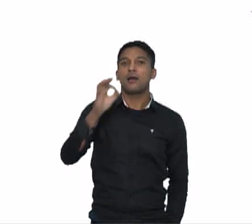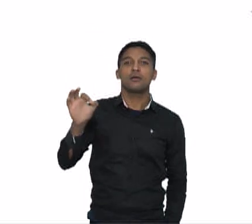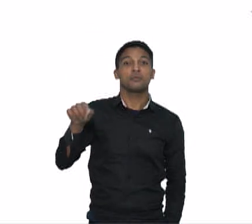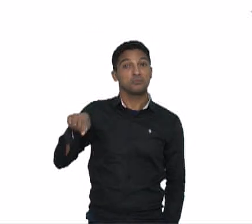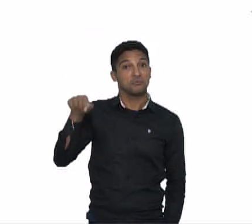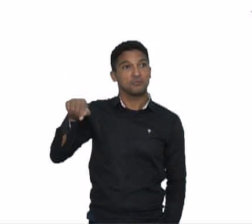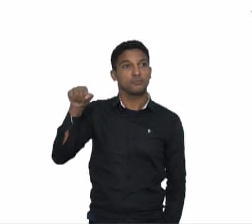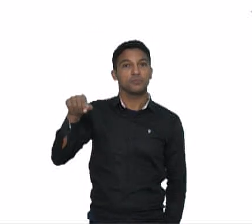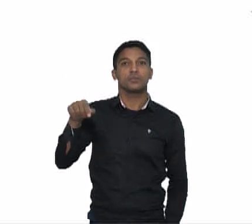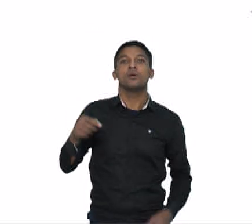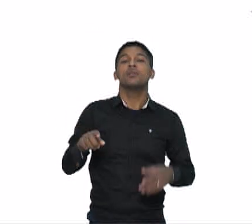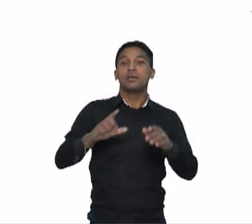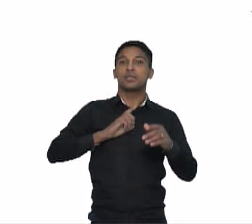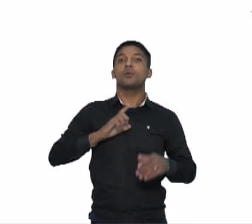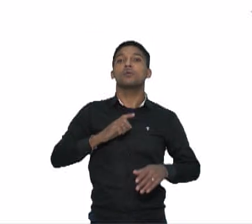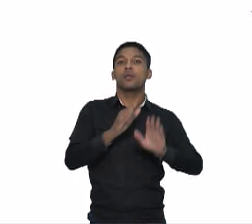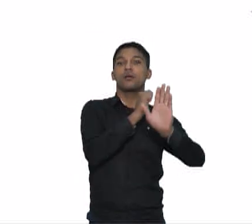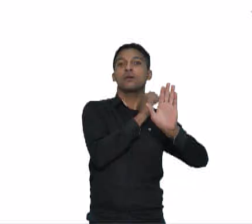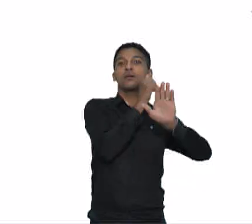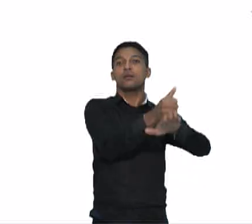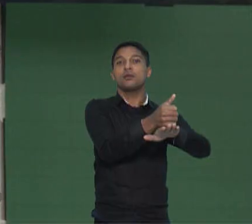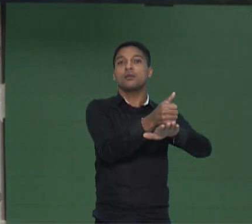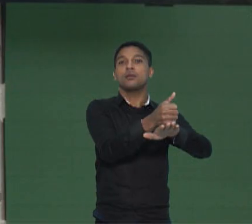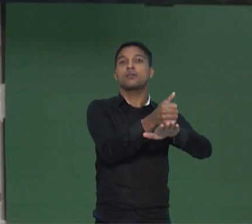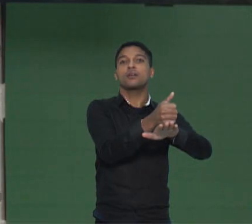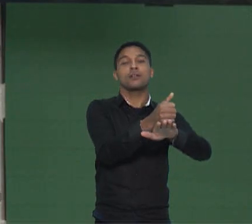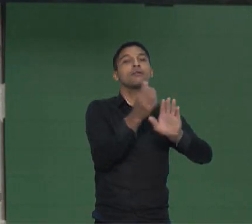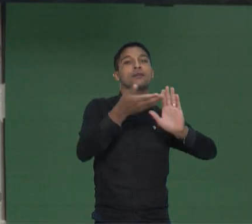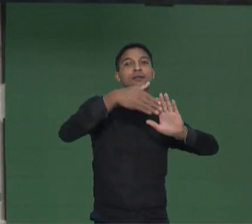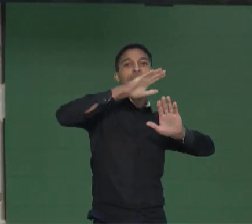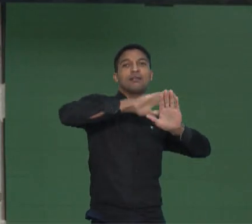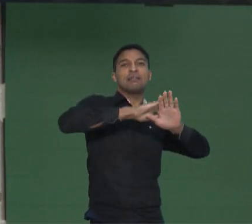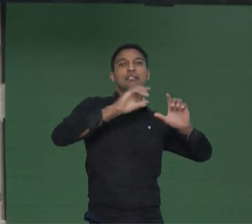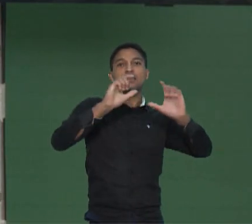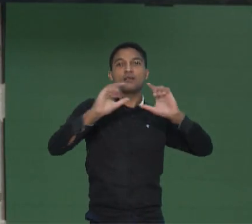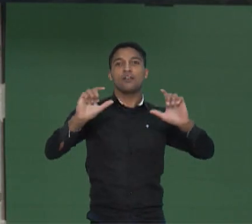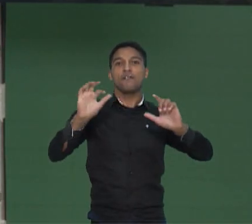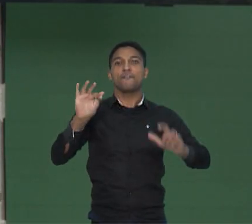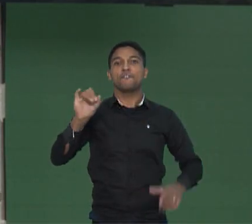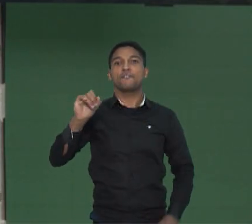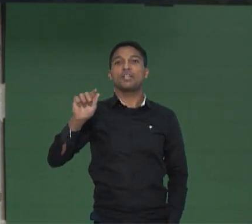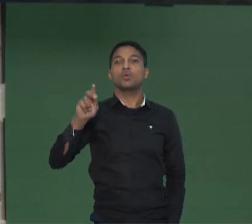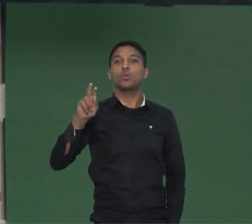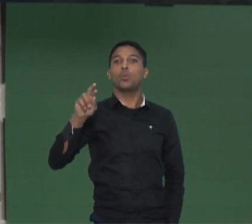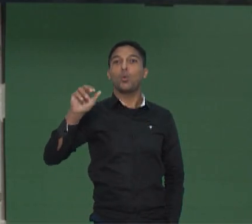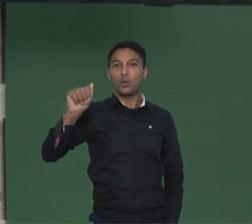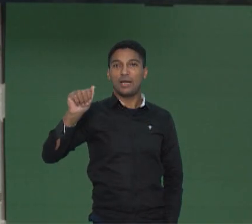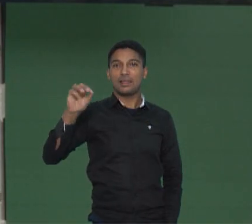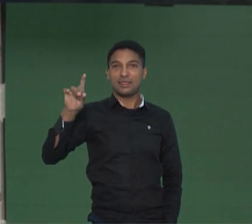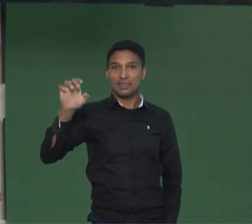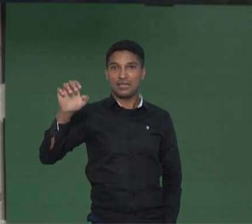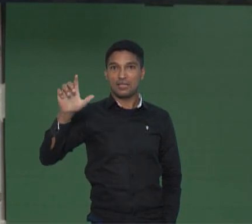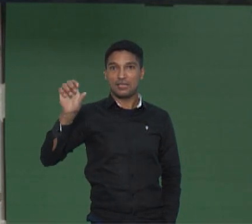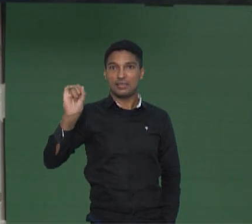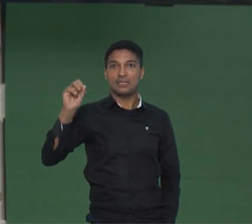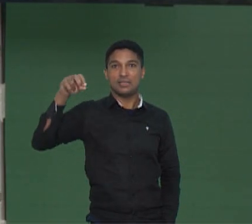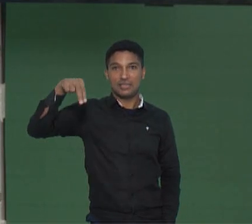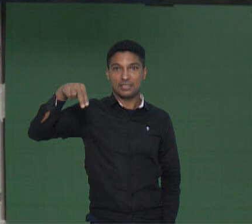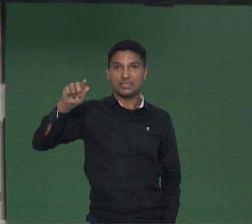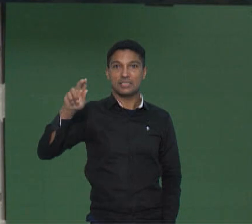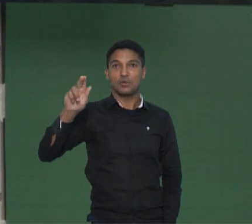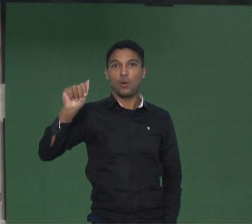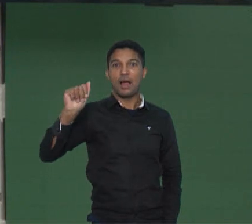ante, após, até, com, contra, de, desde,